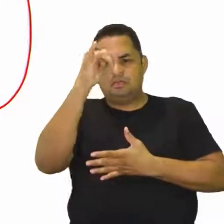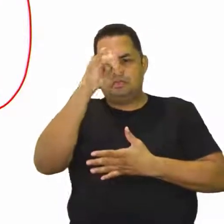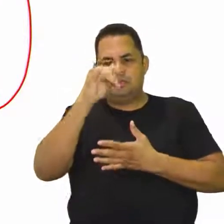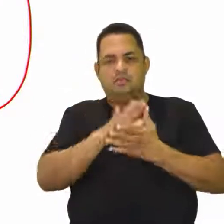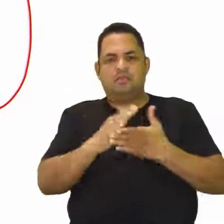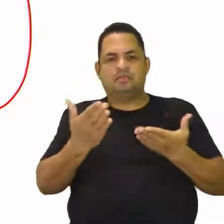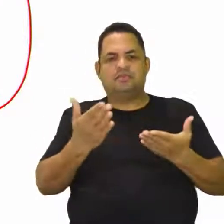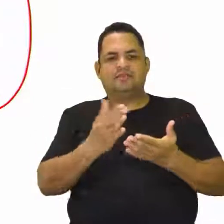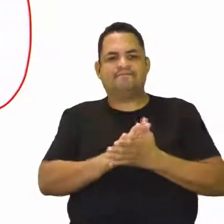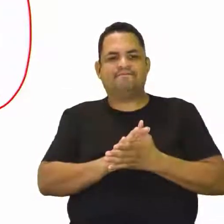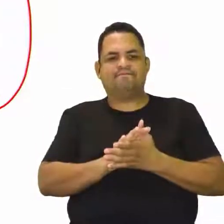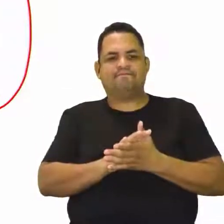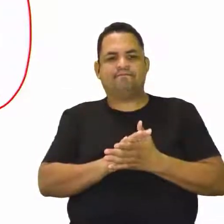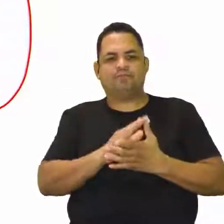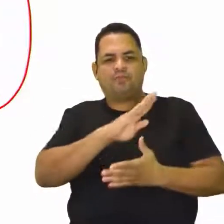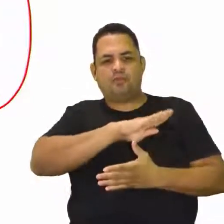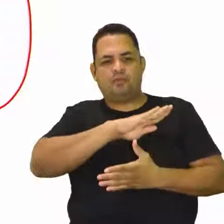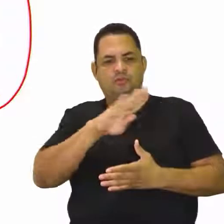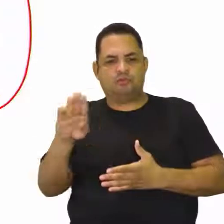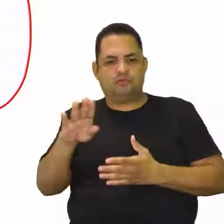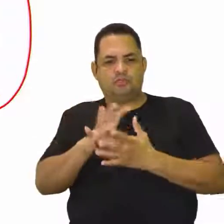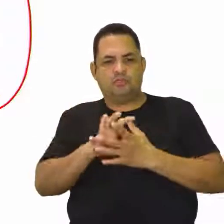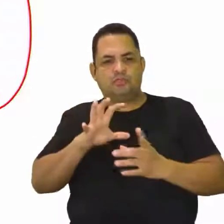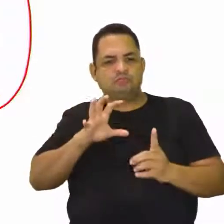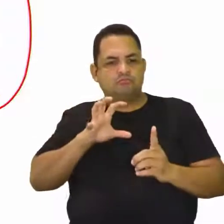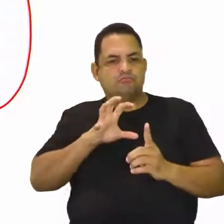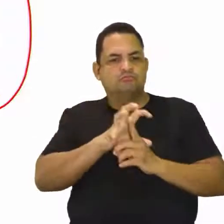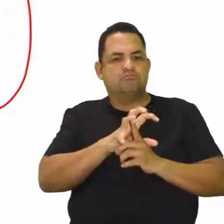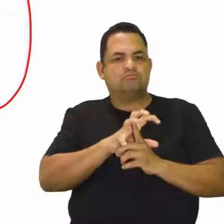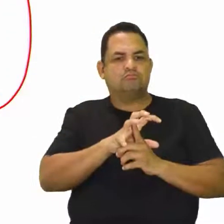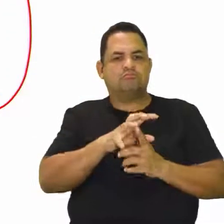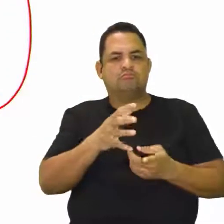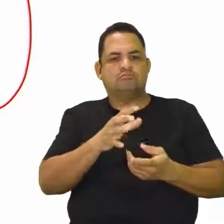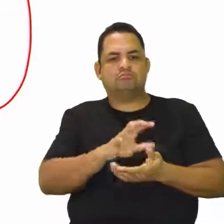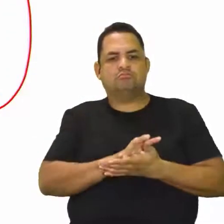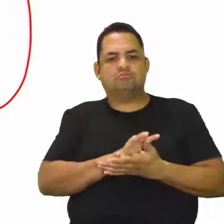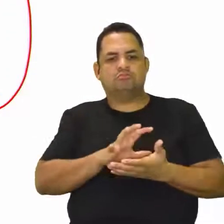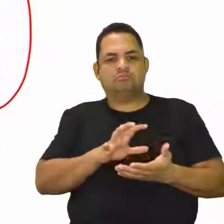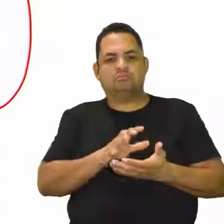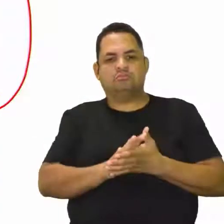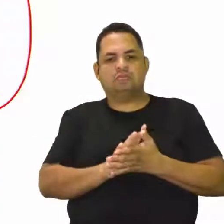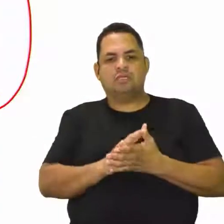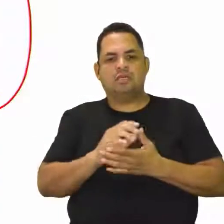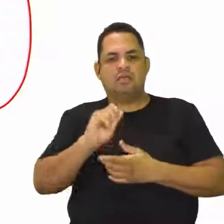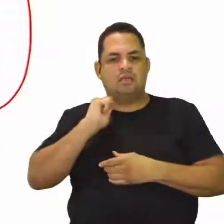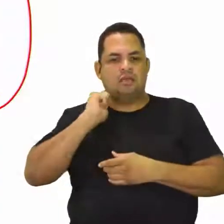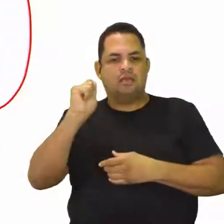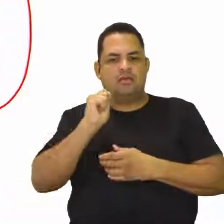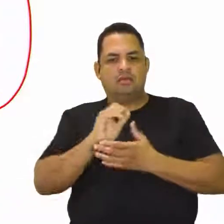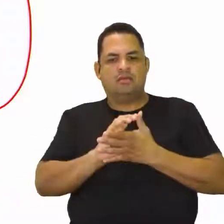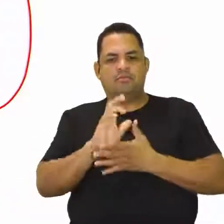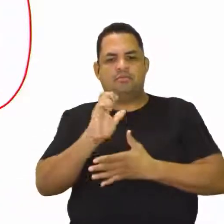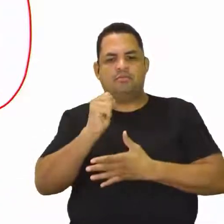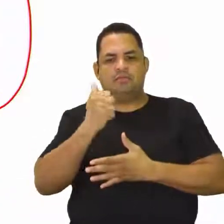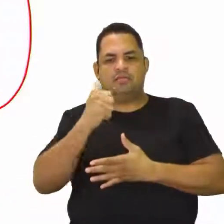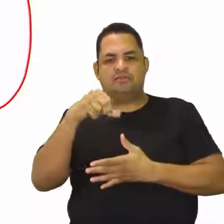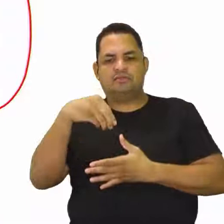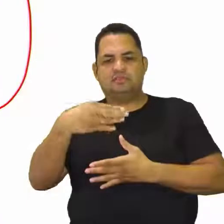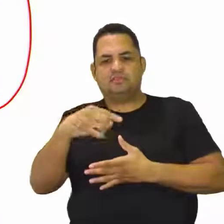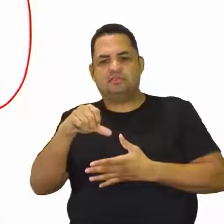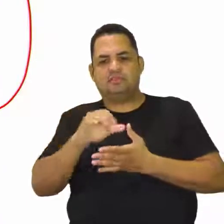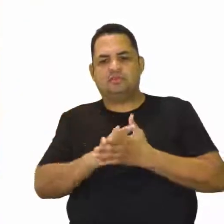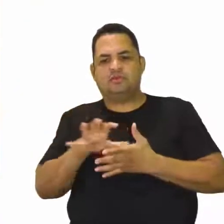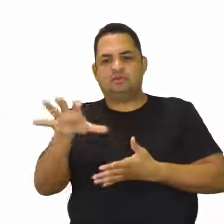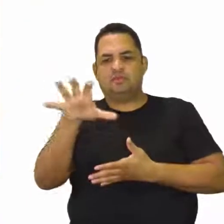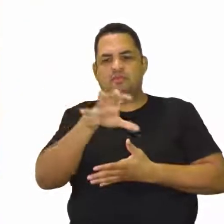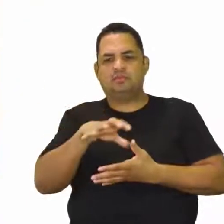Mussolini invadiu em abril de 1939 a região da Albânia, tá